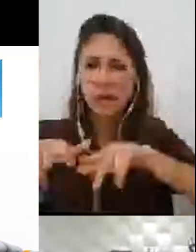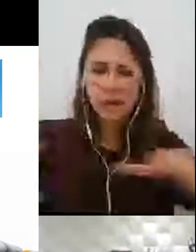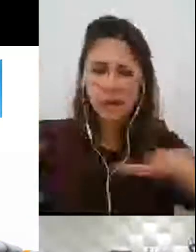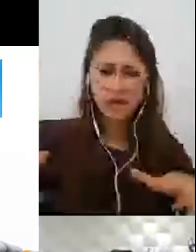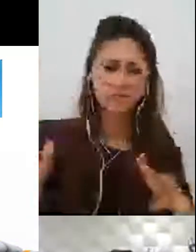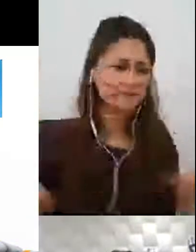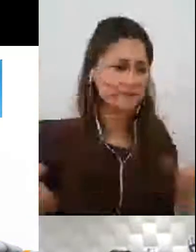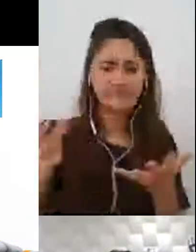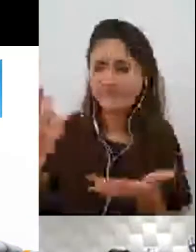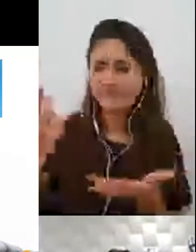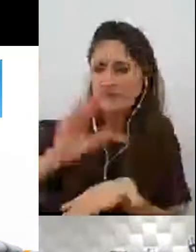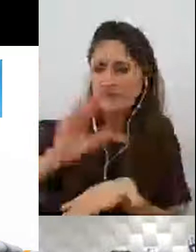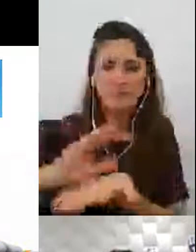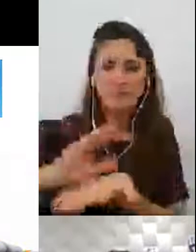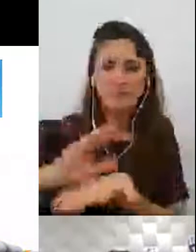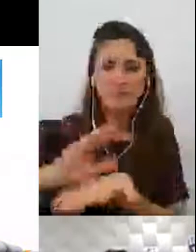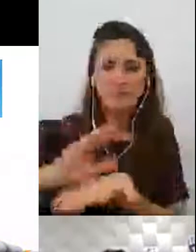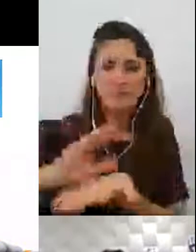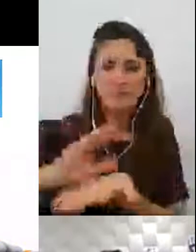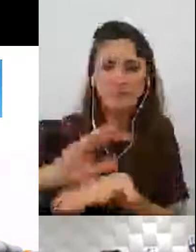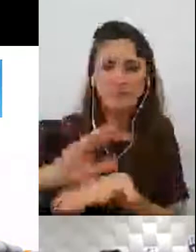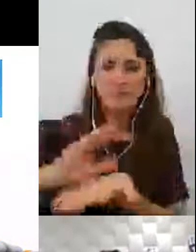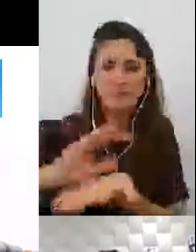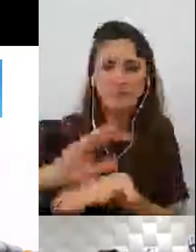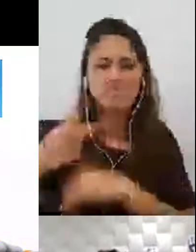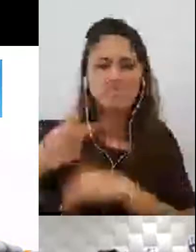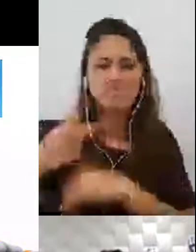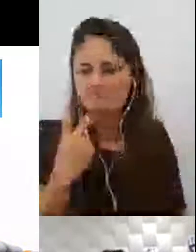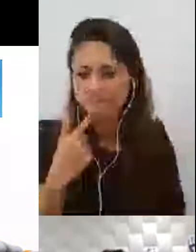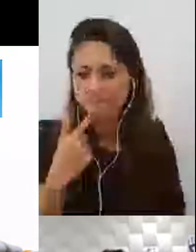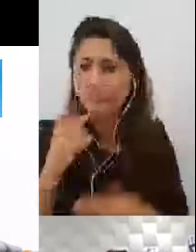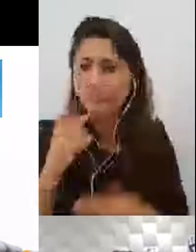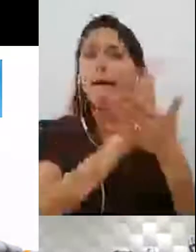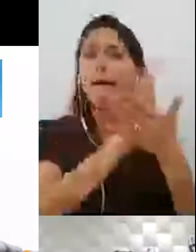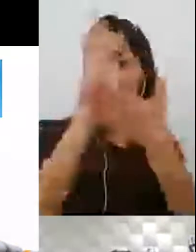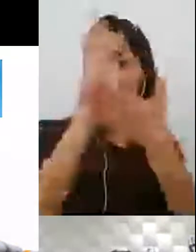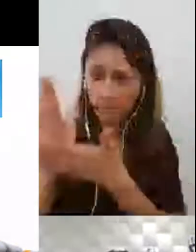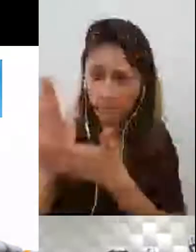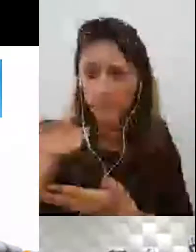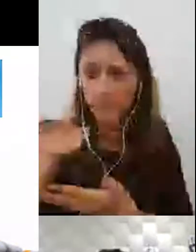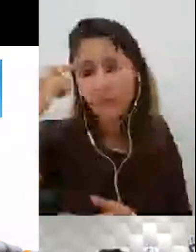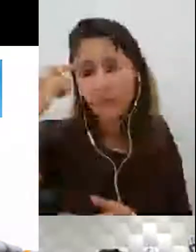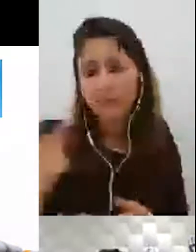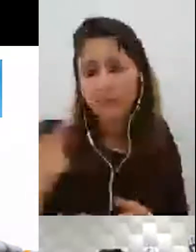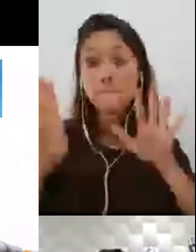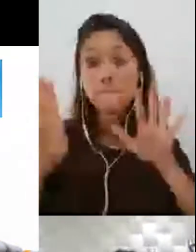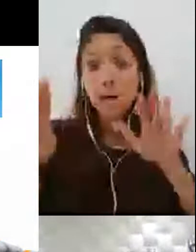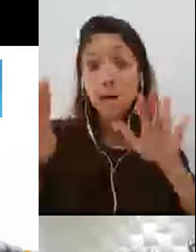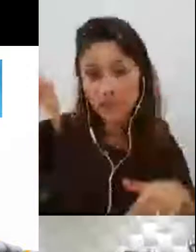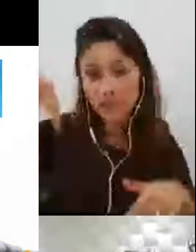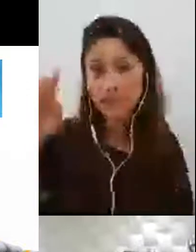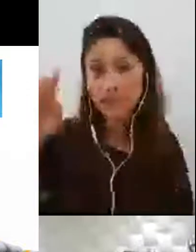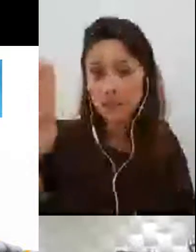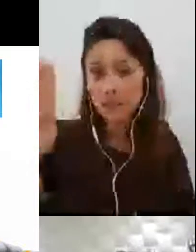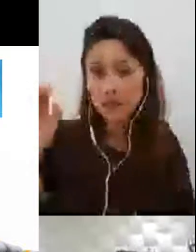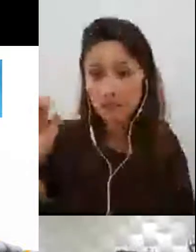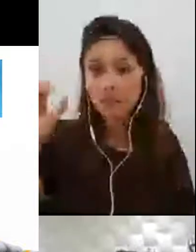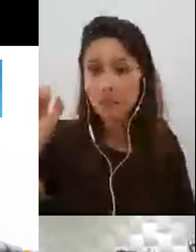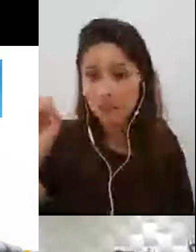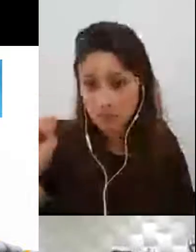costumamos dizer, isso é um investimento. Se a gente olhar para dentro da Bosch, isso é para nós, é a